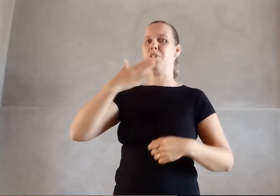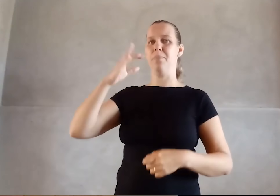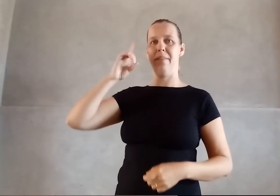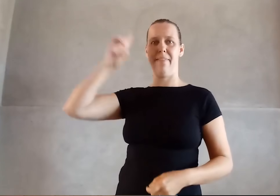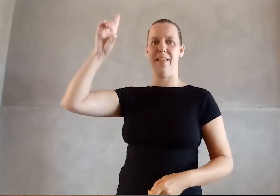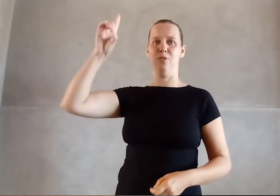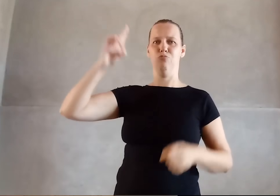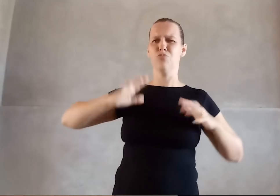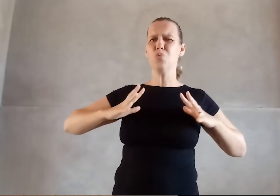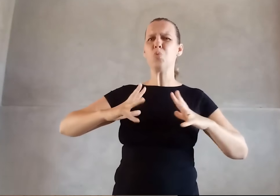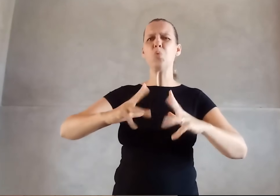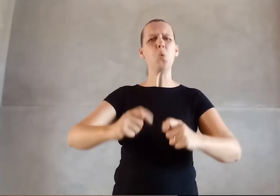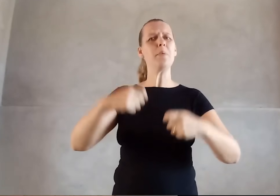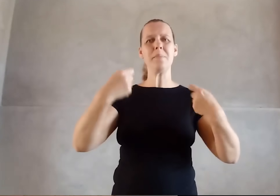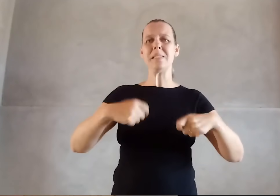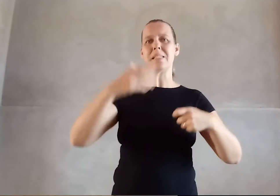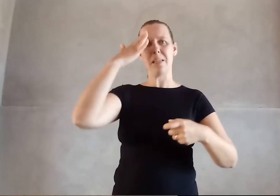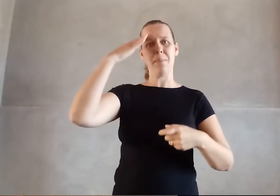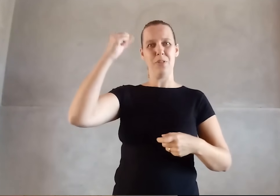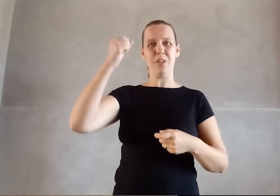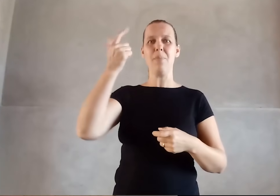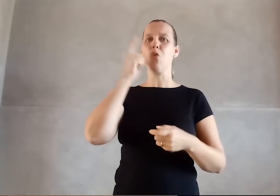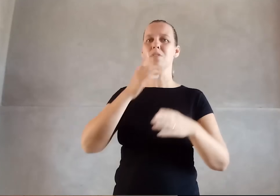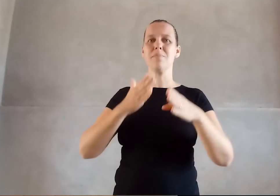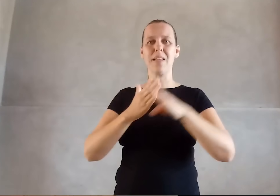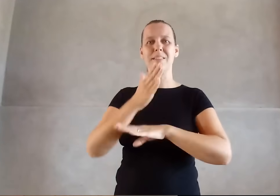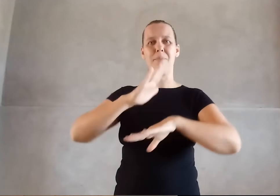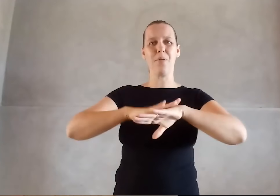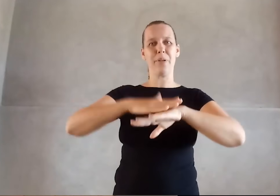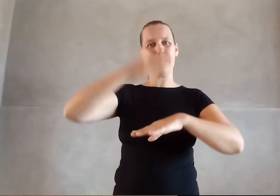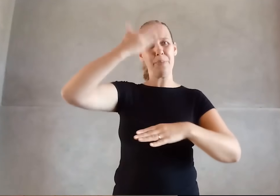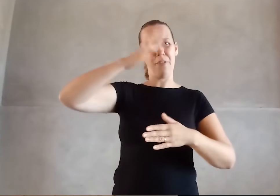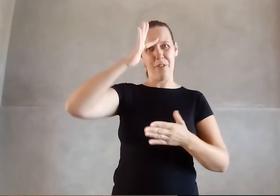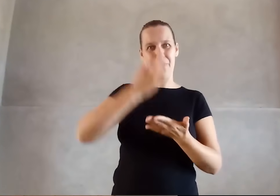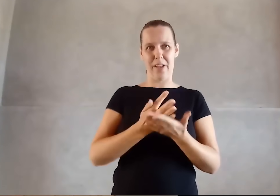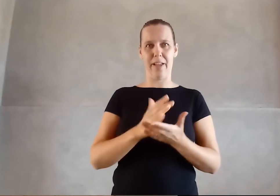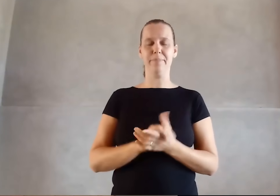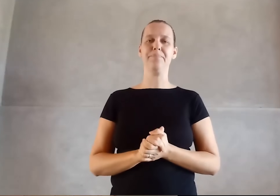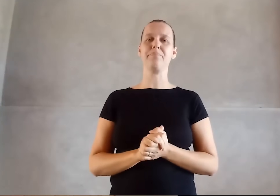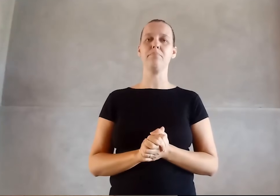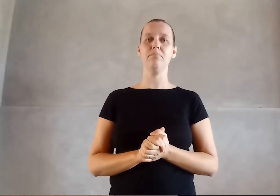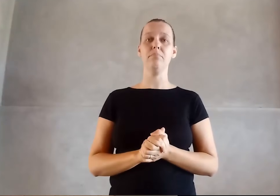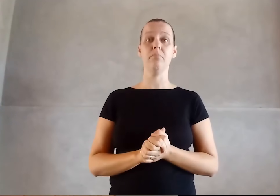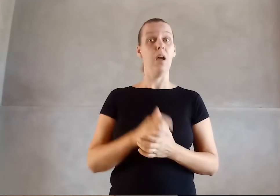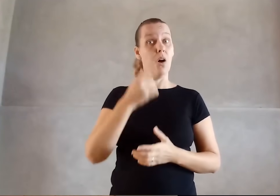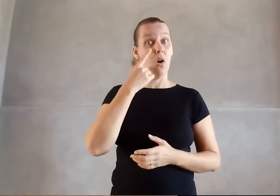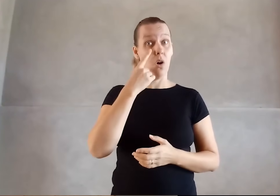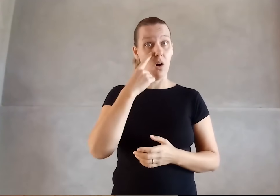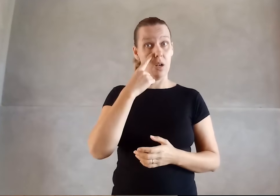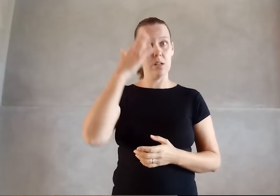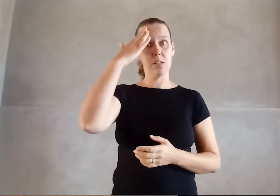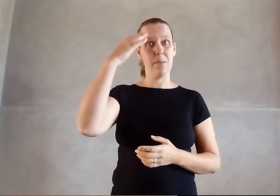sabedoria, nós precisamos pedir a Deus. Todos precisamos de sabedoria para enfrentar a